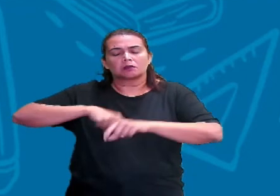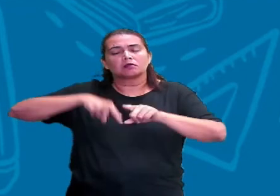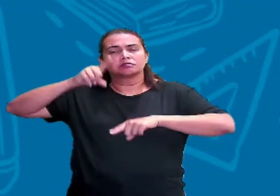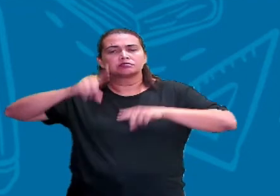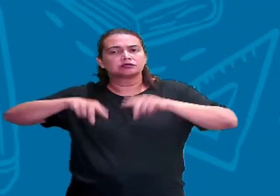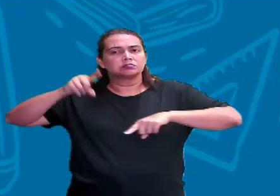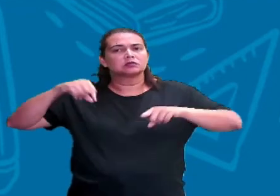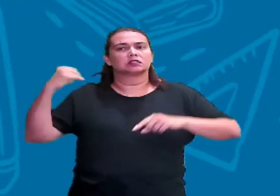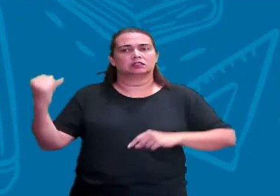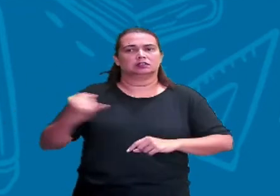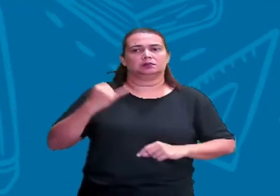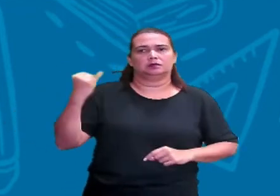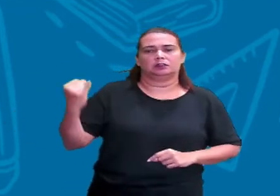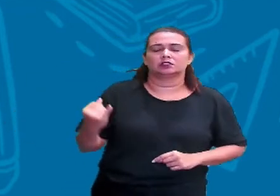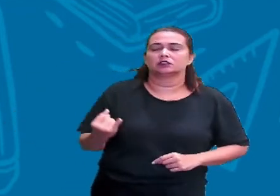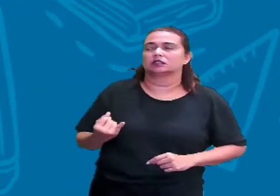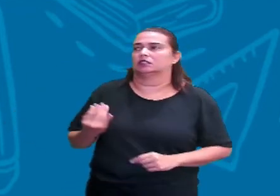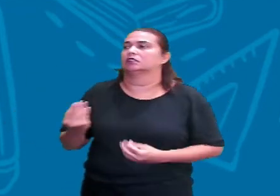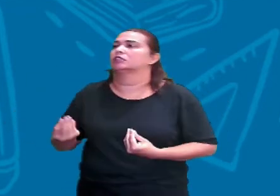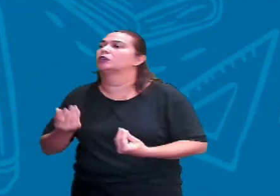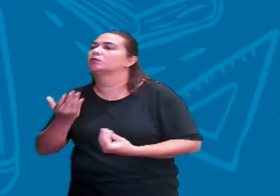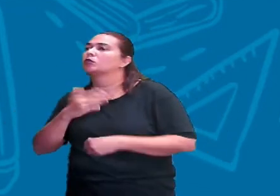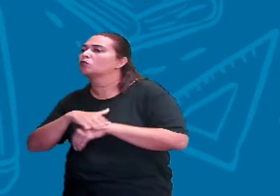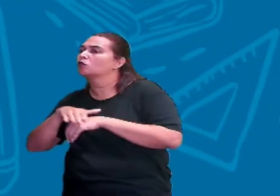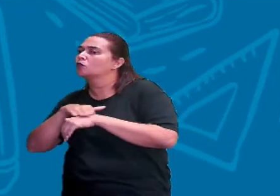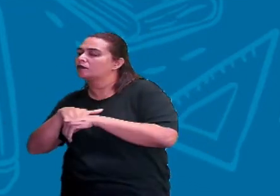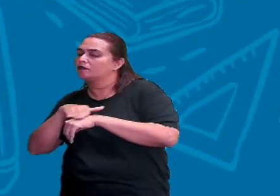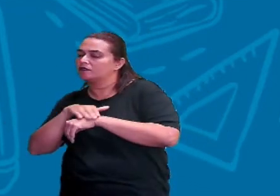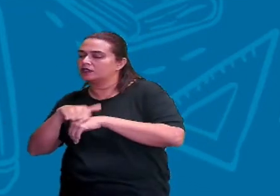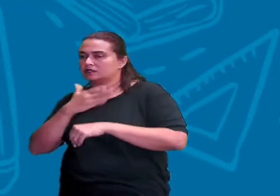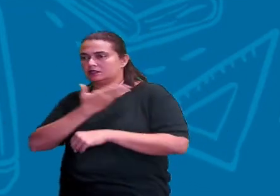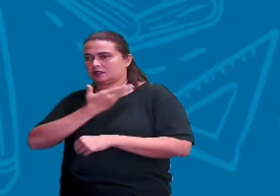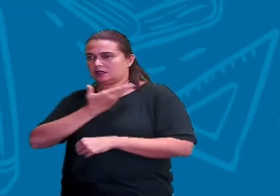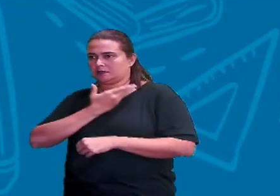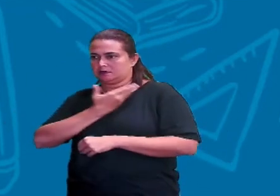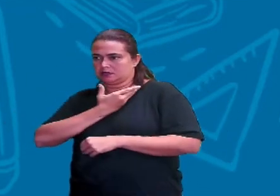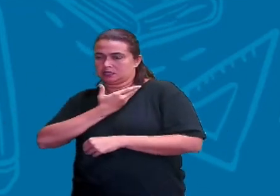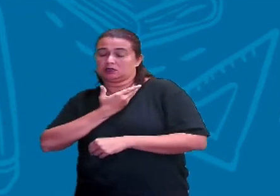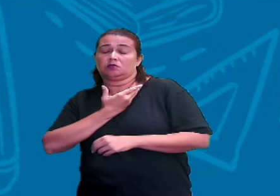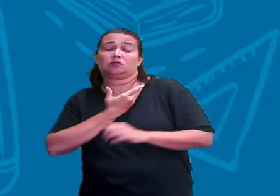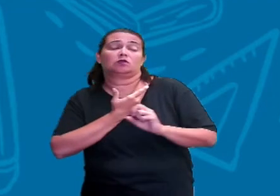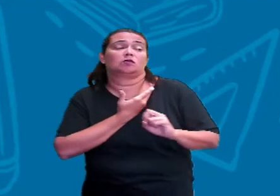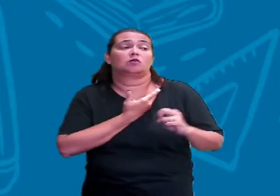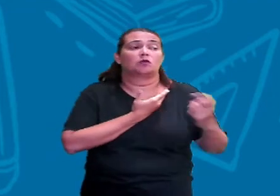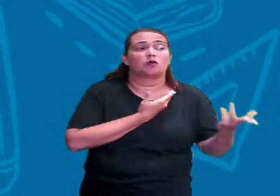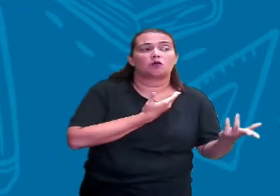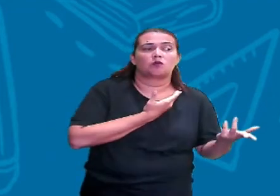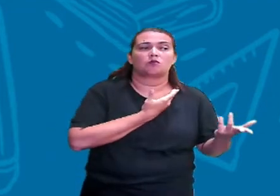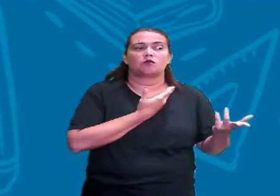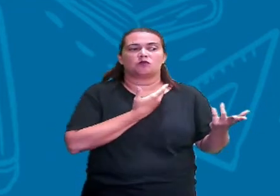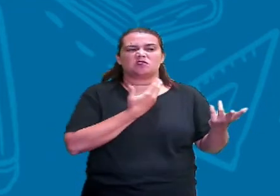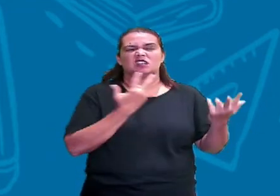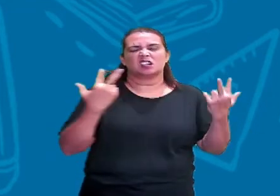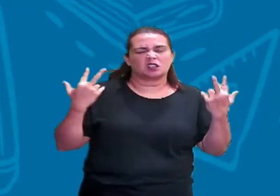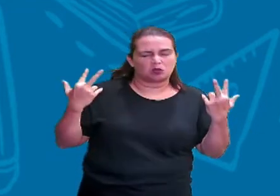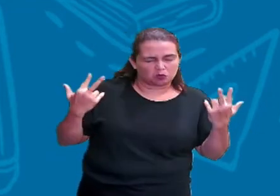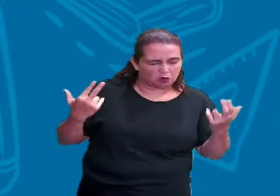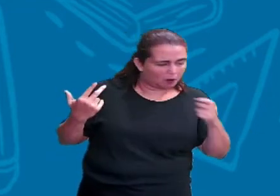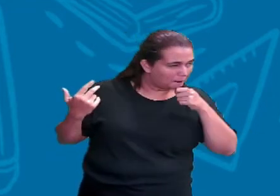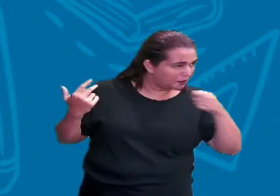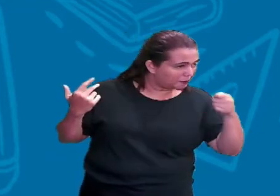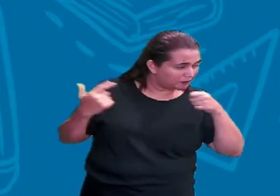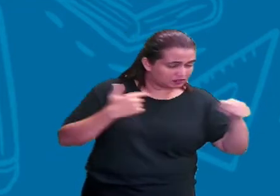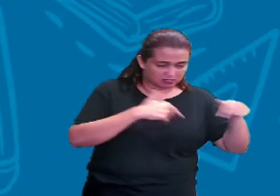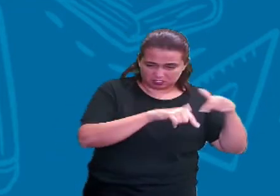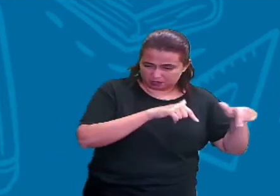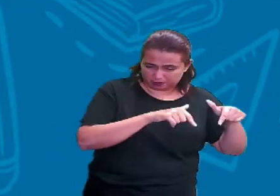e a maneira de falar com amigos provavelmente não serão os mesmos que em uma entrevista de emprego, por exemplo, e também